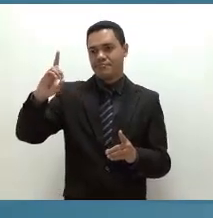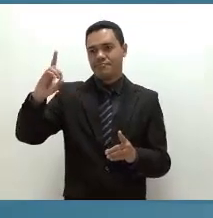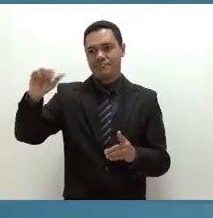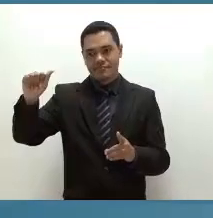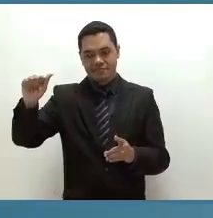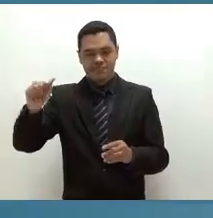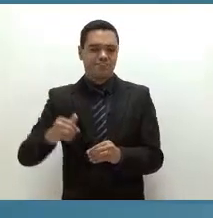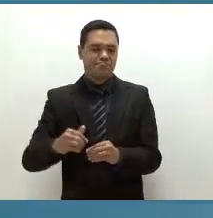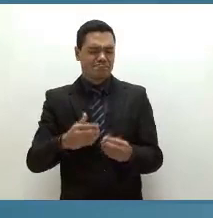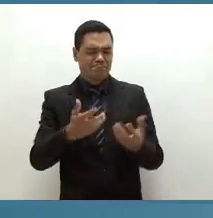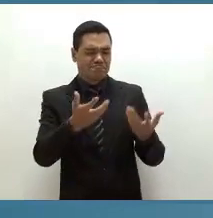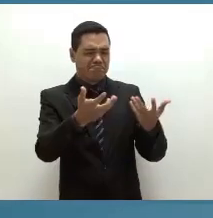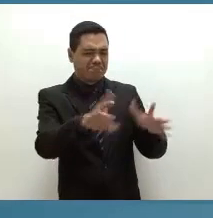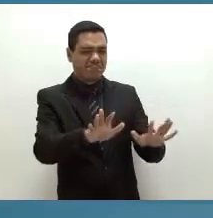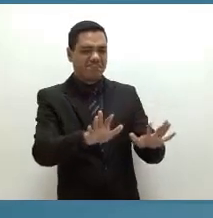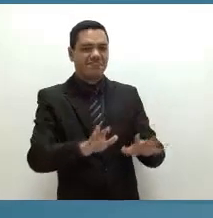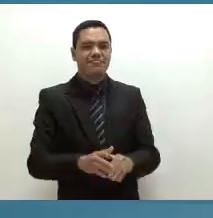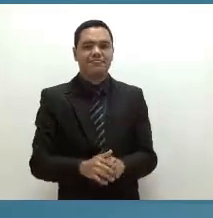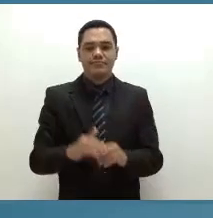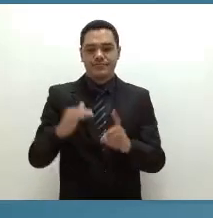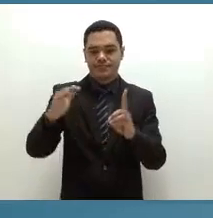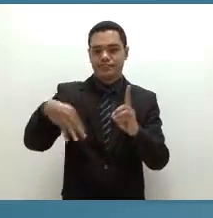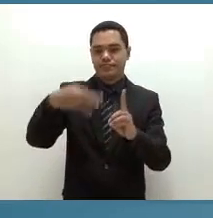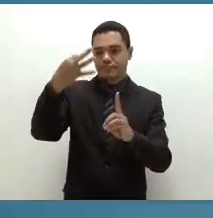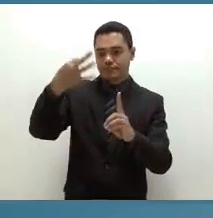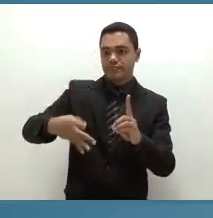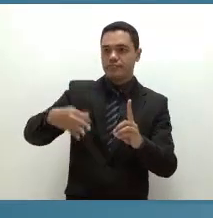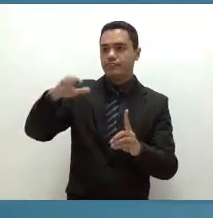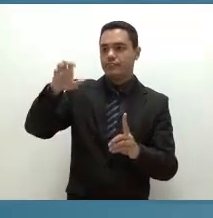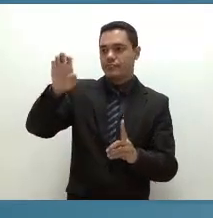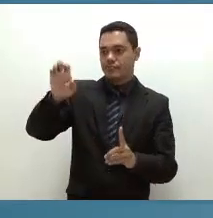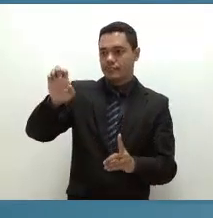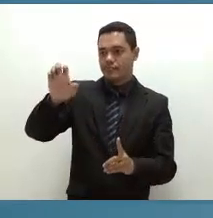Desembargadora Maria Elvina Gemarque Taveira.